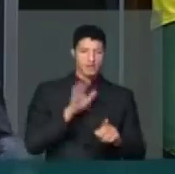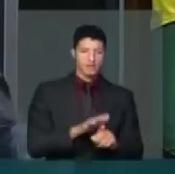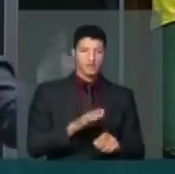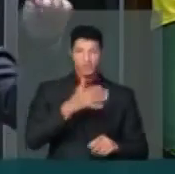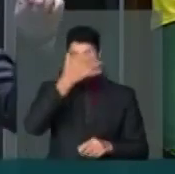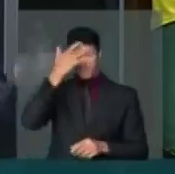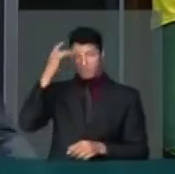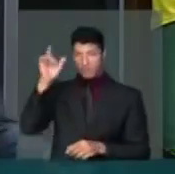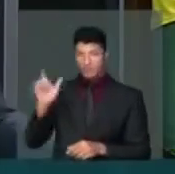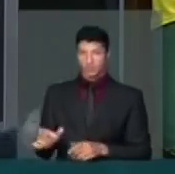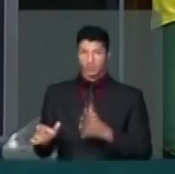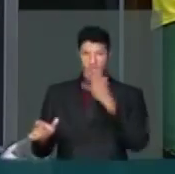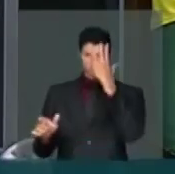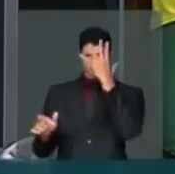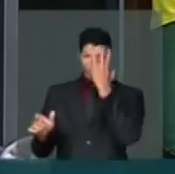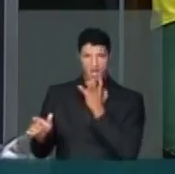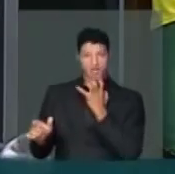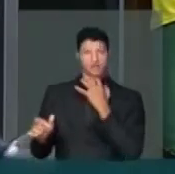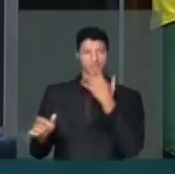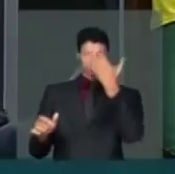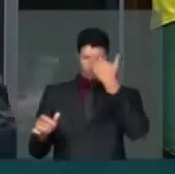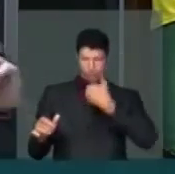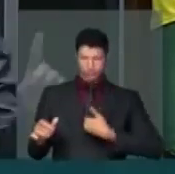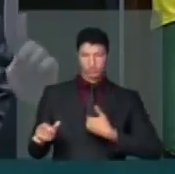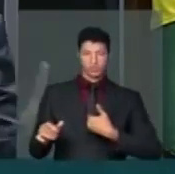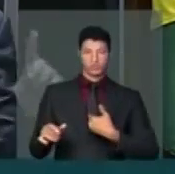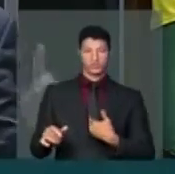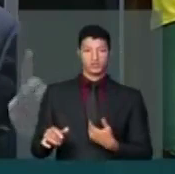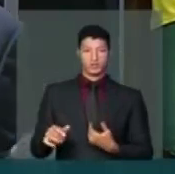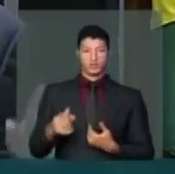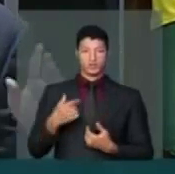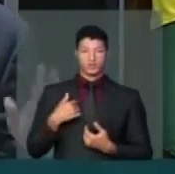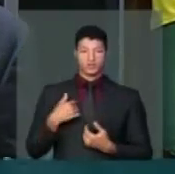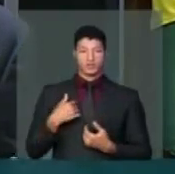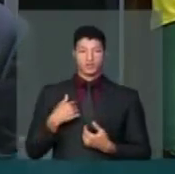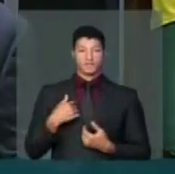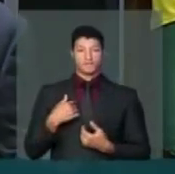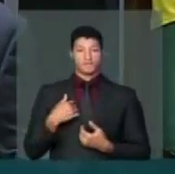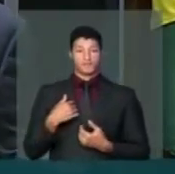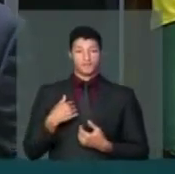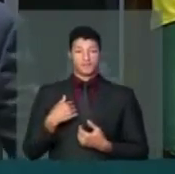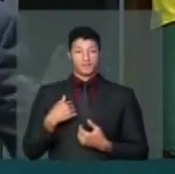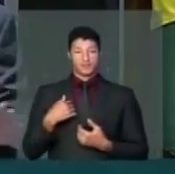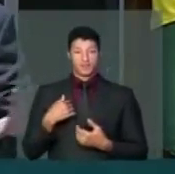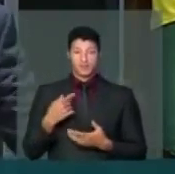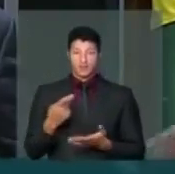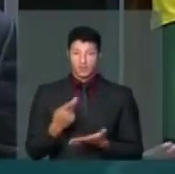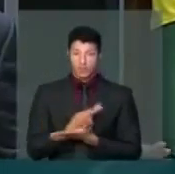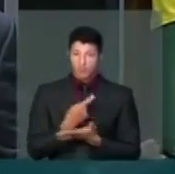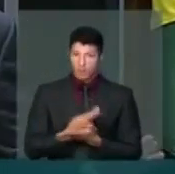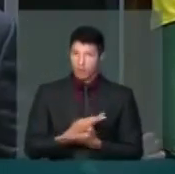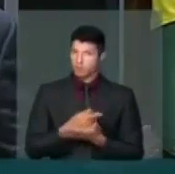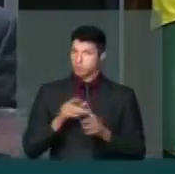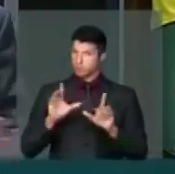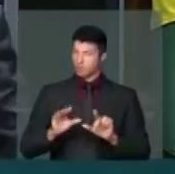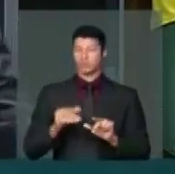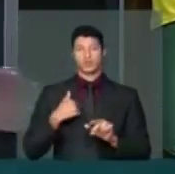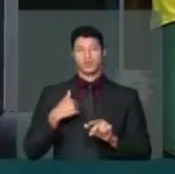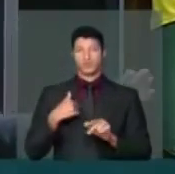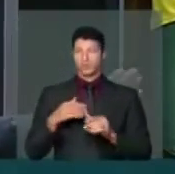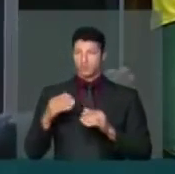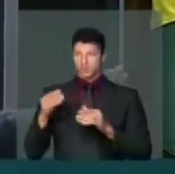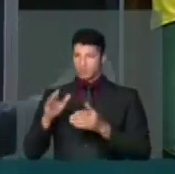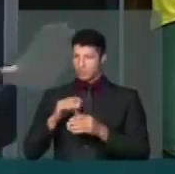uma pessoa séria, eu erro muito pouco, me perdoe, eu vim do nada, Eu vim